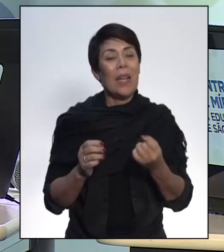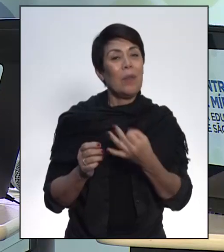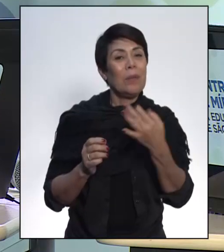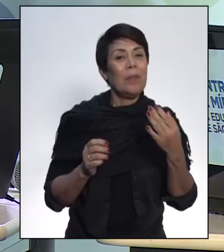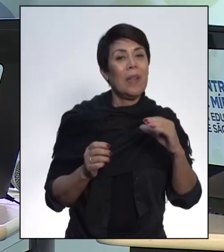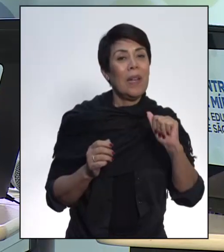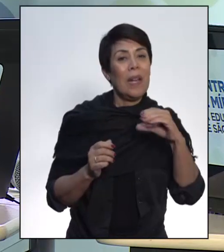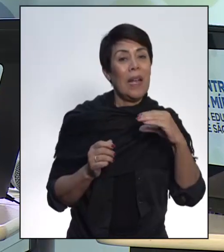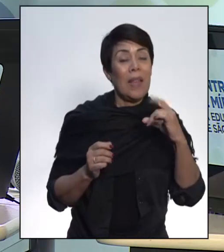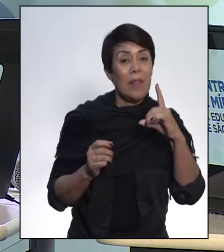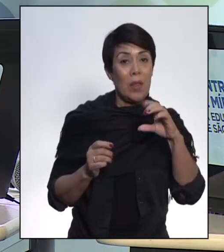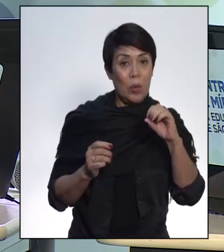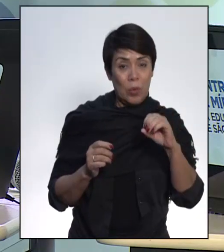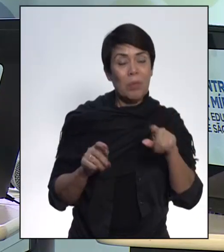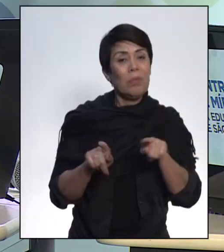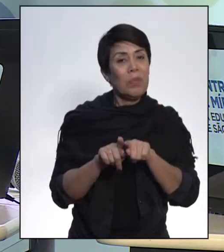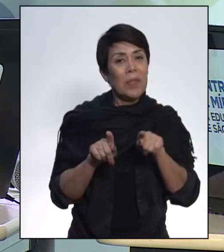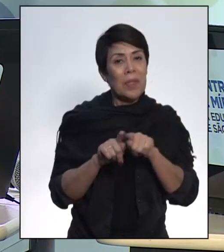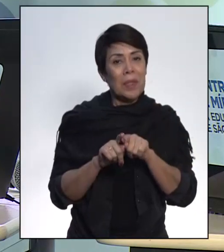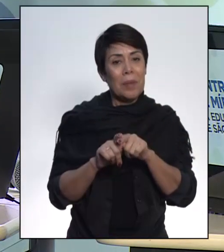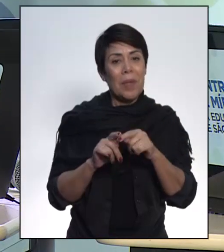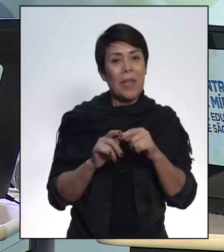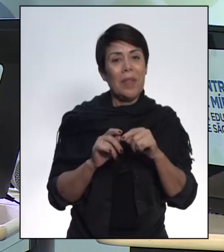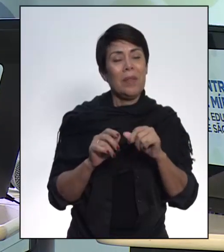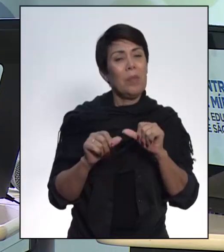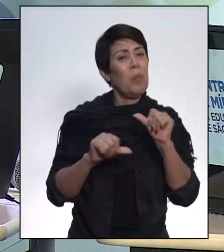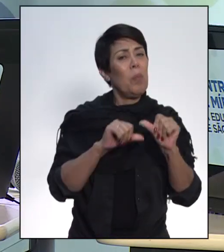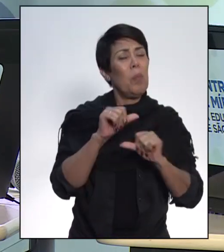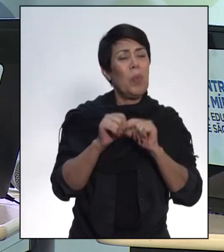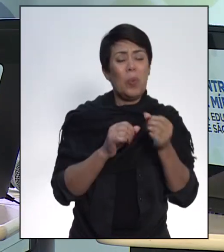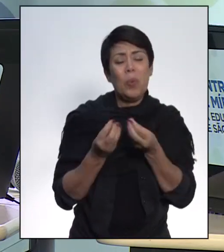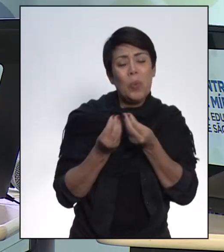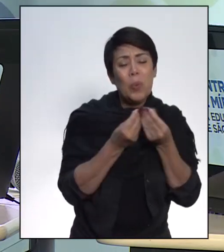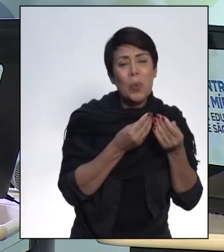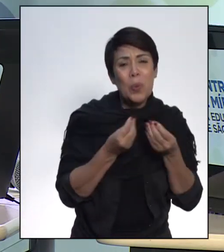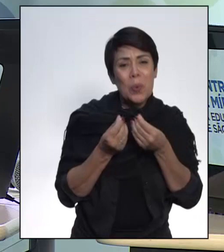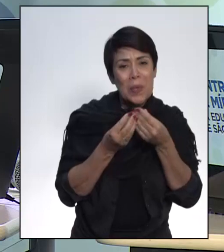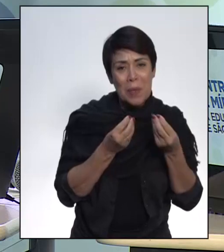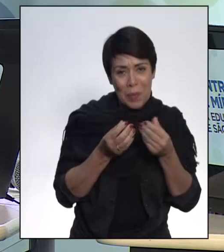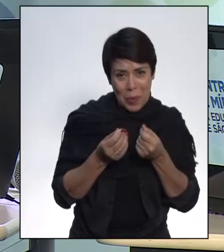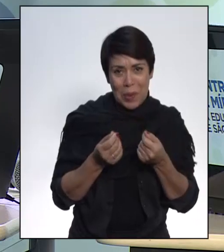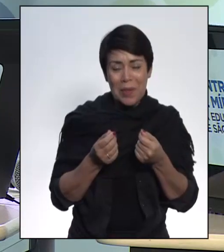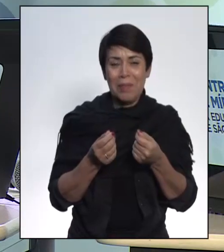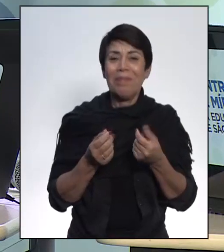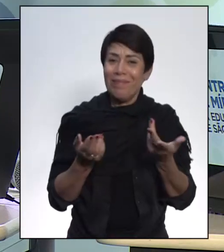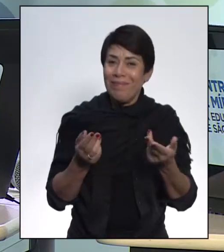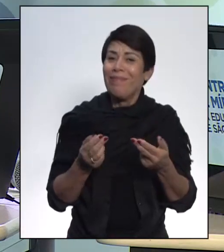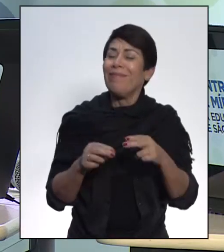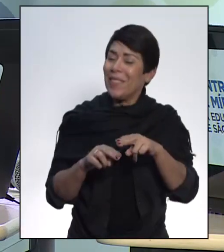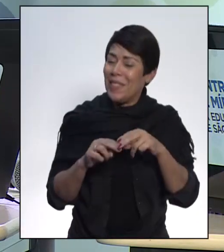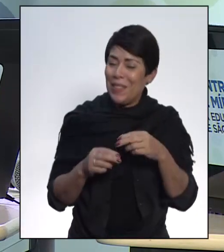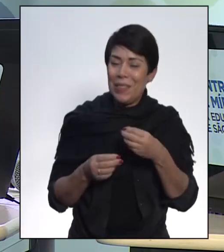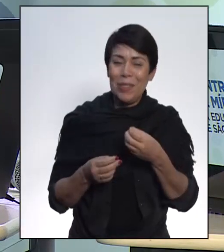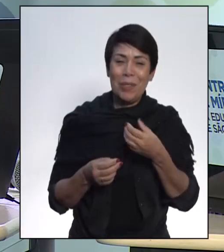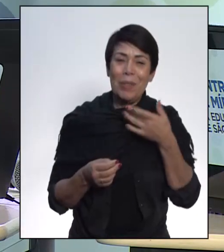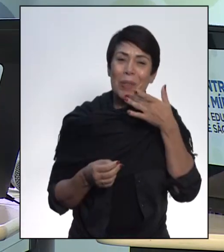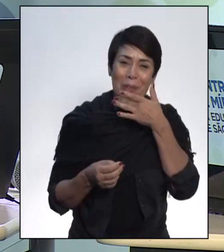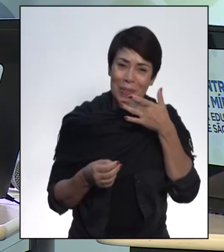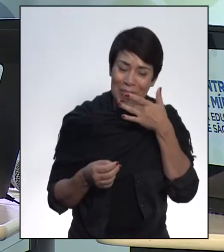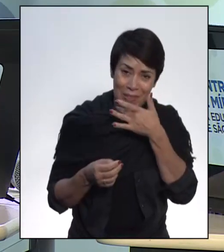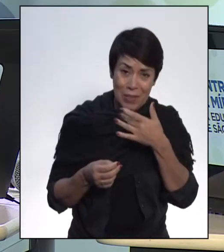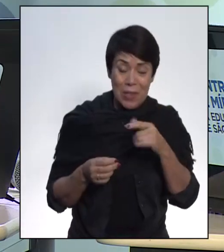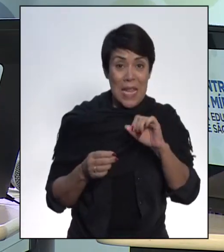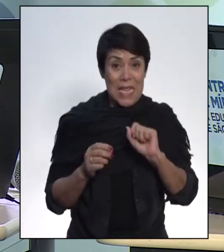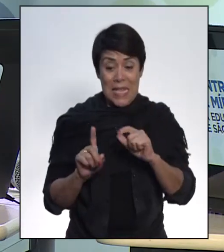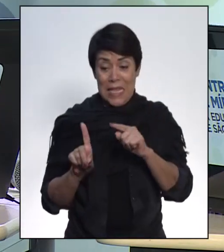de ácido, ela camufla o gosto do xarope que é usado para fazer o refrigerante. Por isso que ele fica com gosto bom. Quando a temperatura